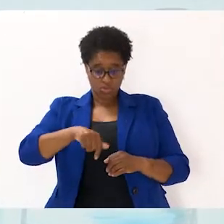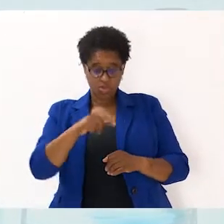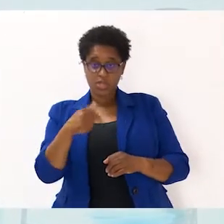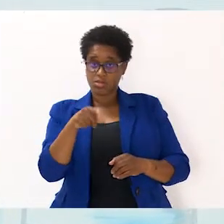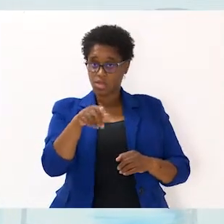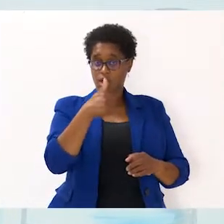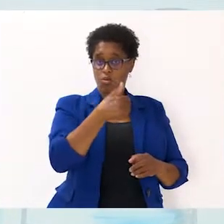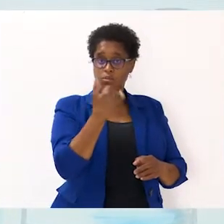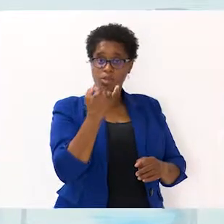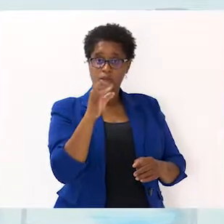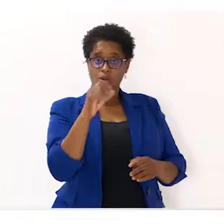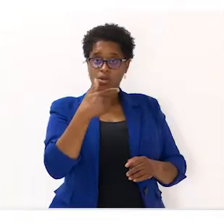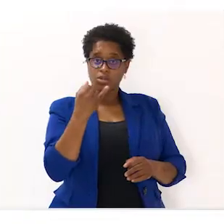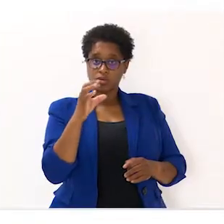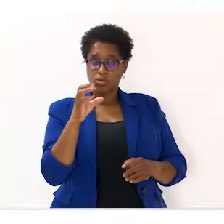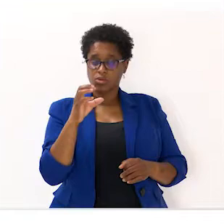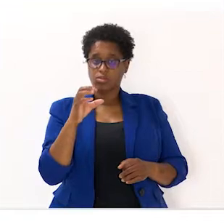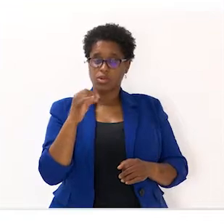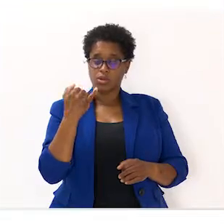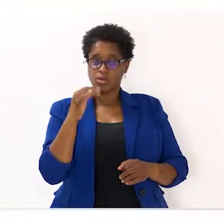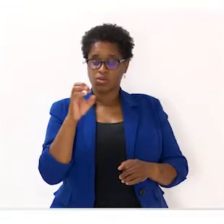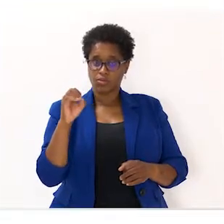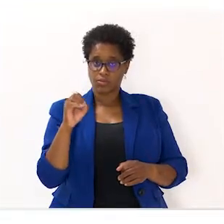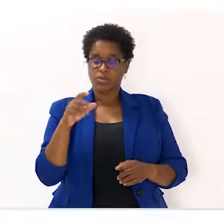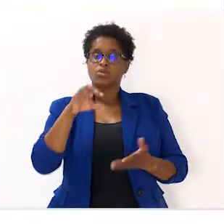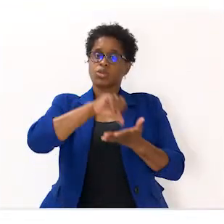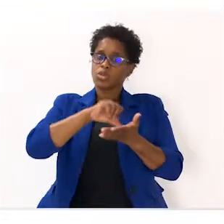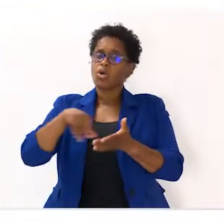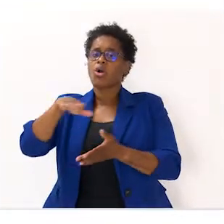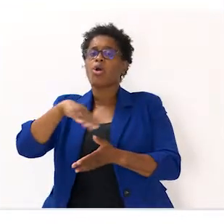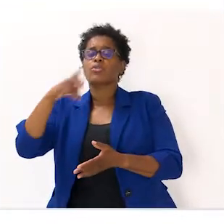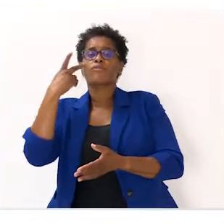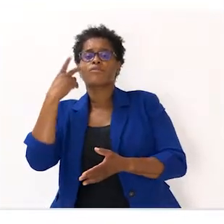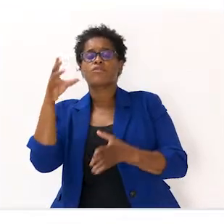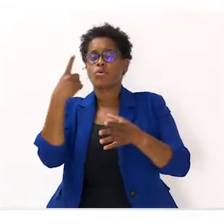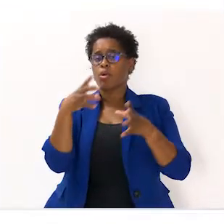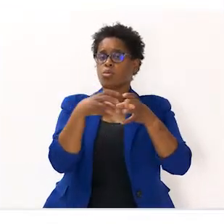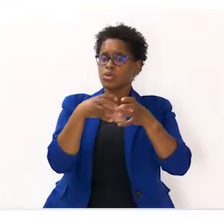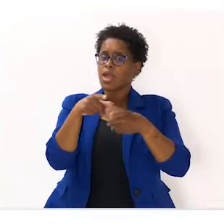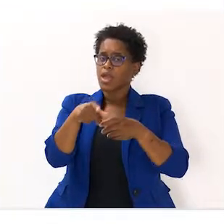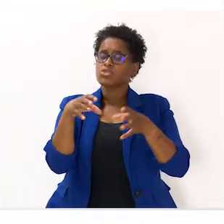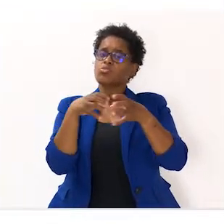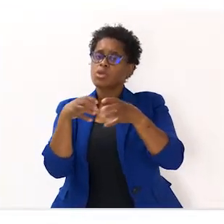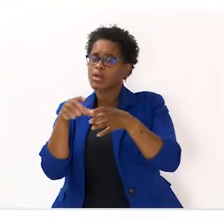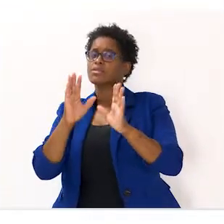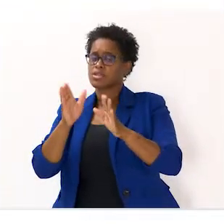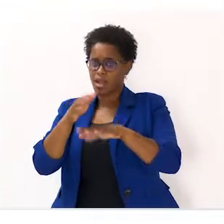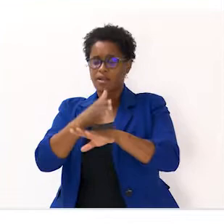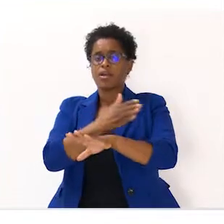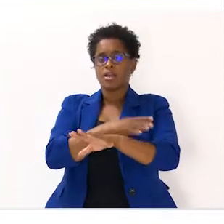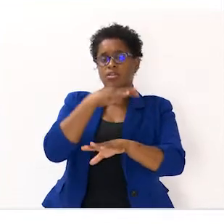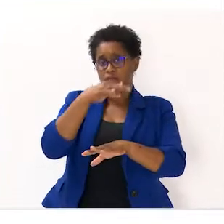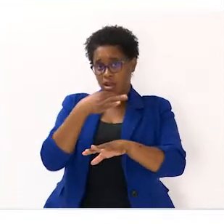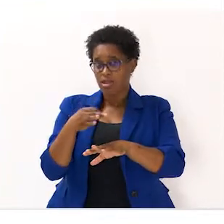o biótipo, ou seja, o território onde vive uma comunidade. Esta comunidade, como já tinha dito